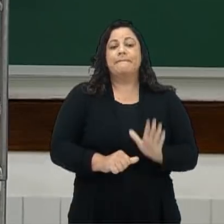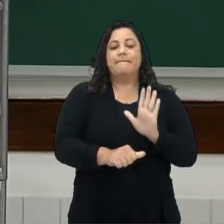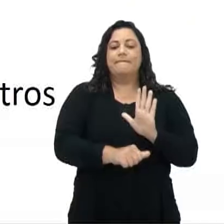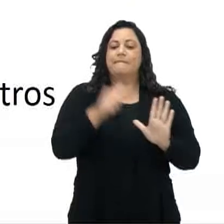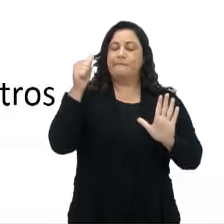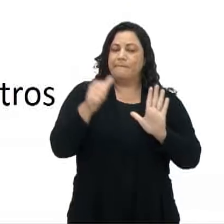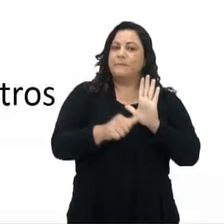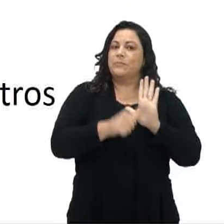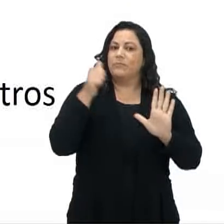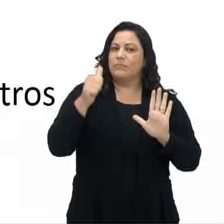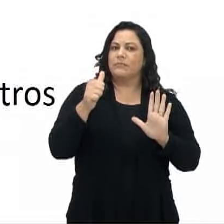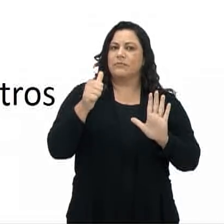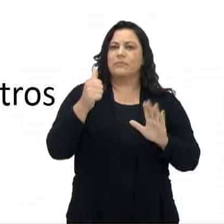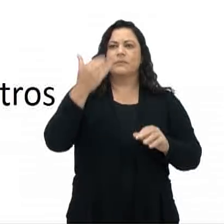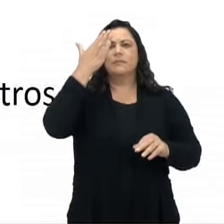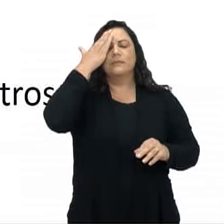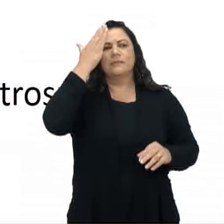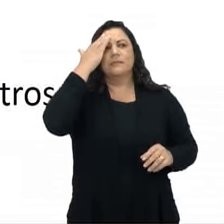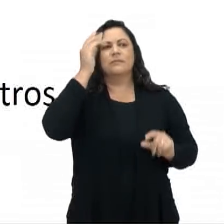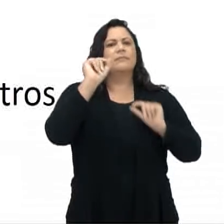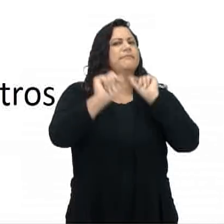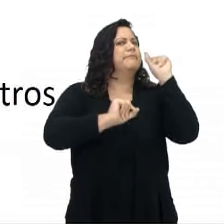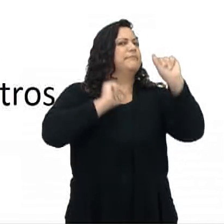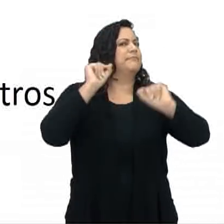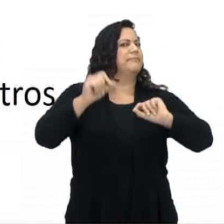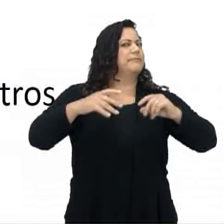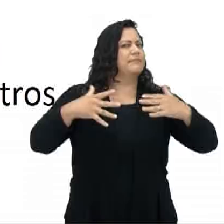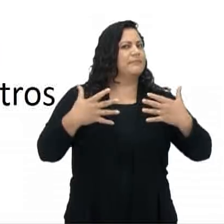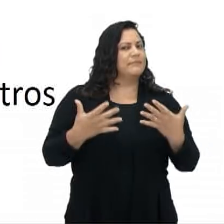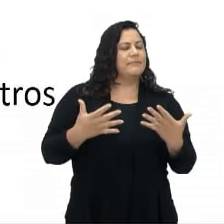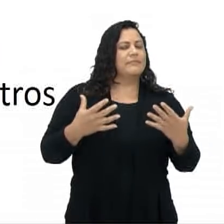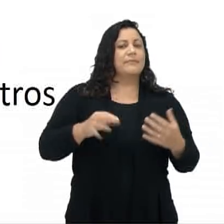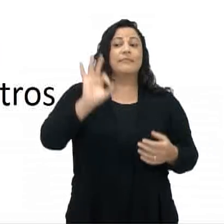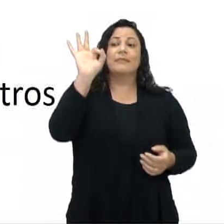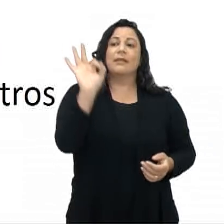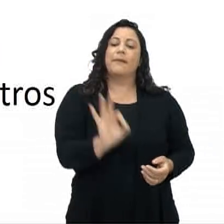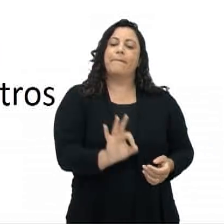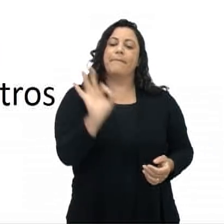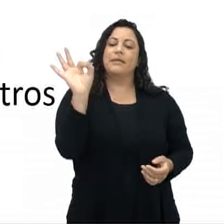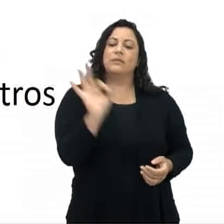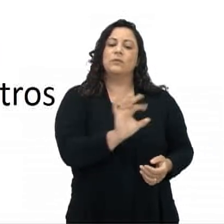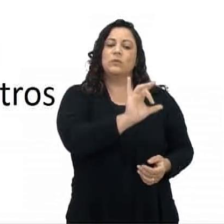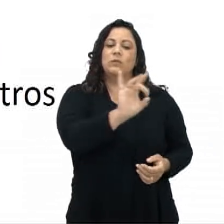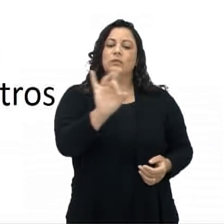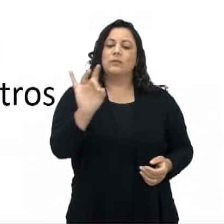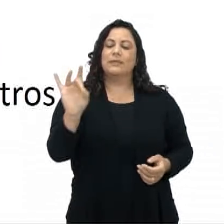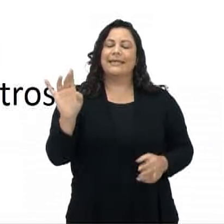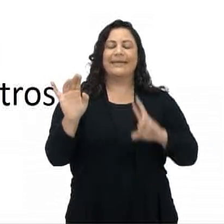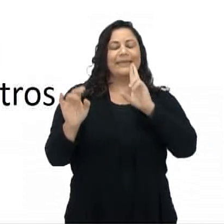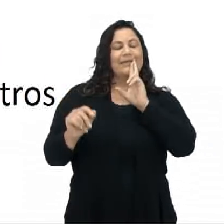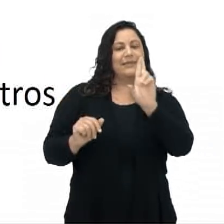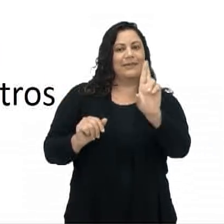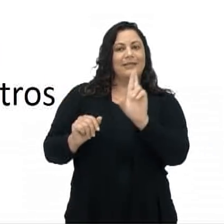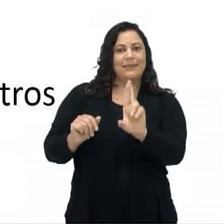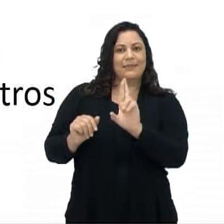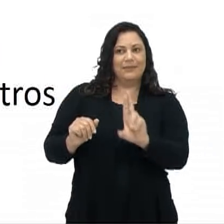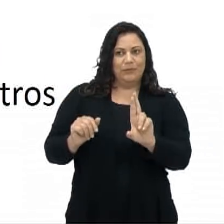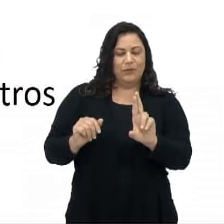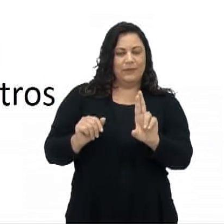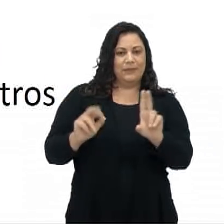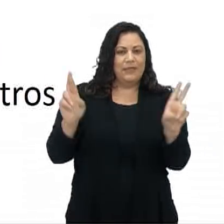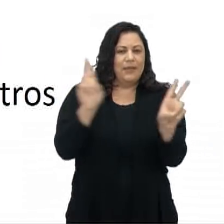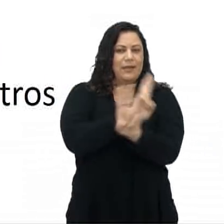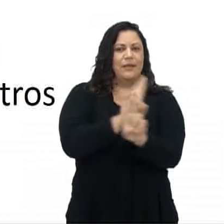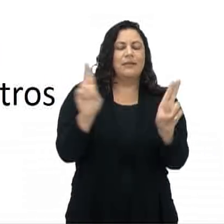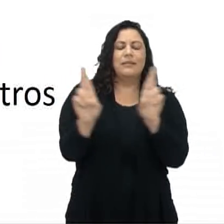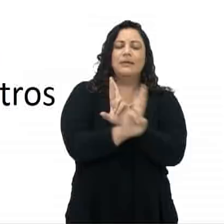primeiro, a gente vai saber o quê? Primeiro, você precisa saber o percentual de cada resposta em relação ao total de entrevistados, tá? Então,